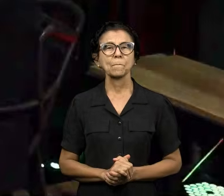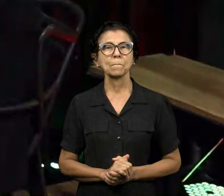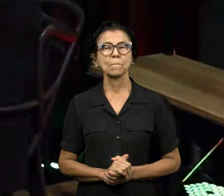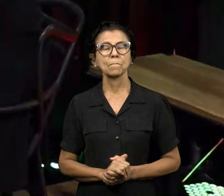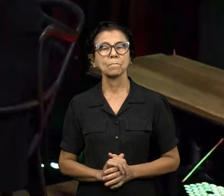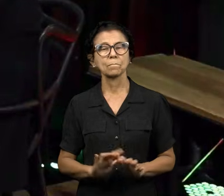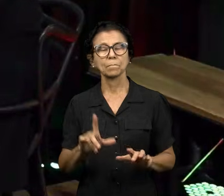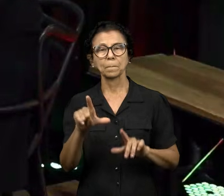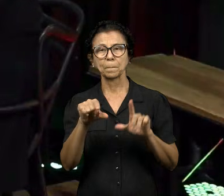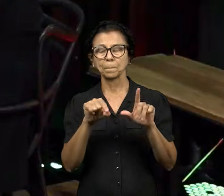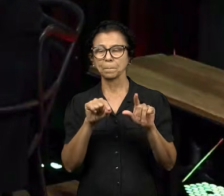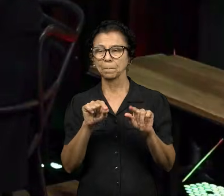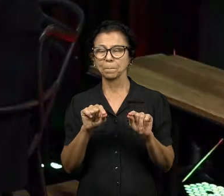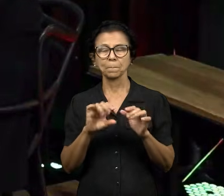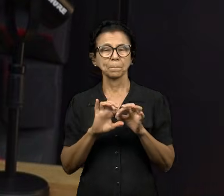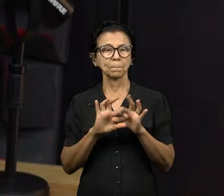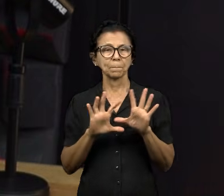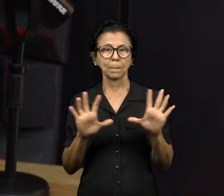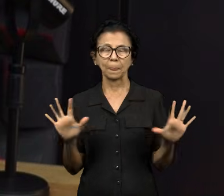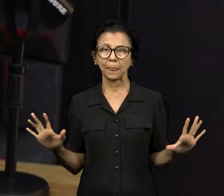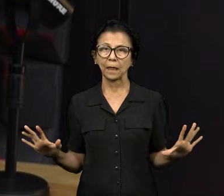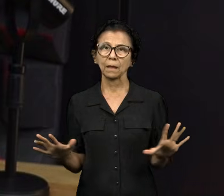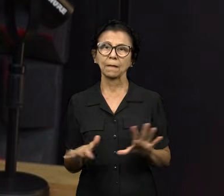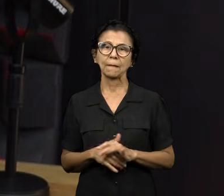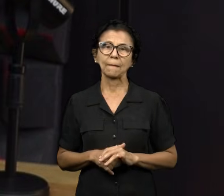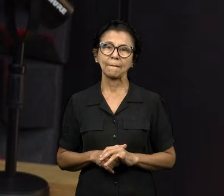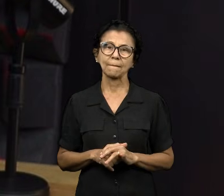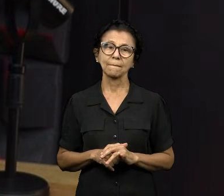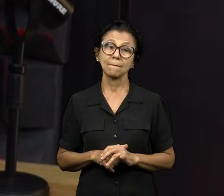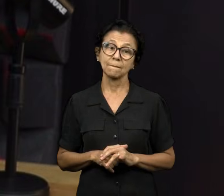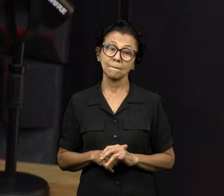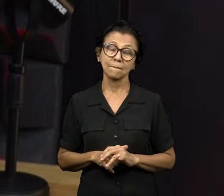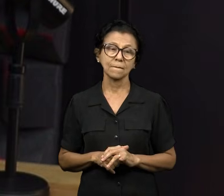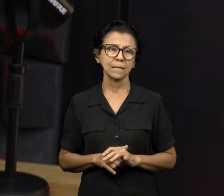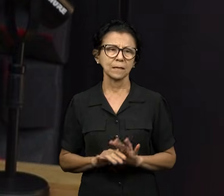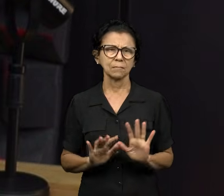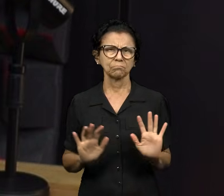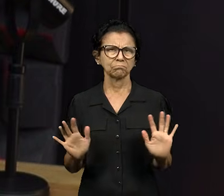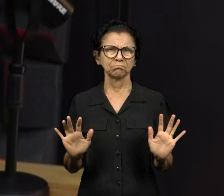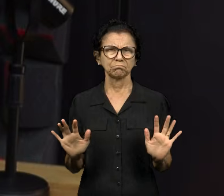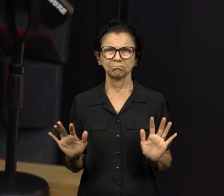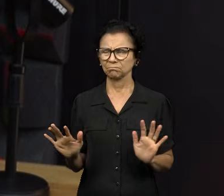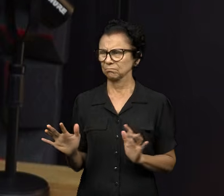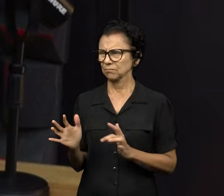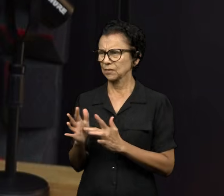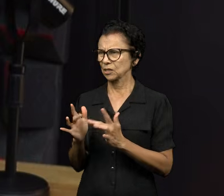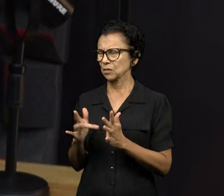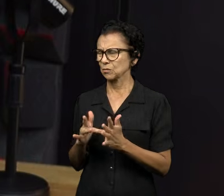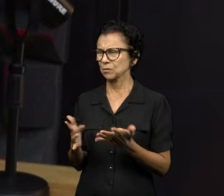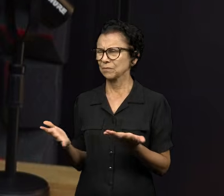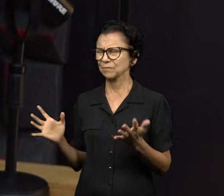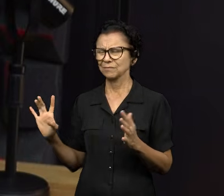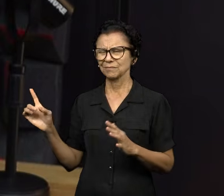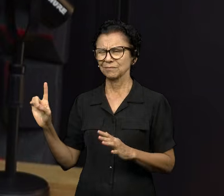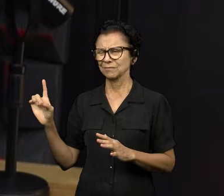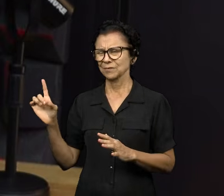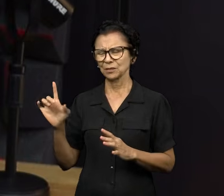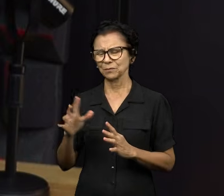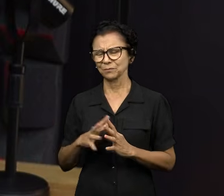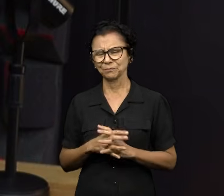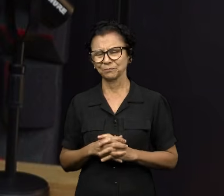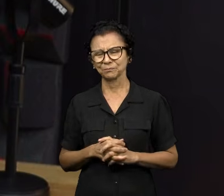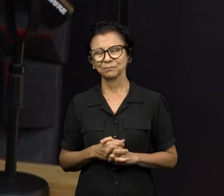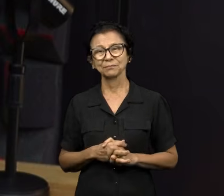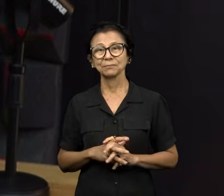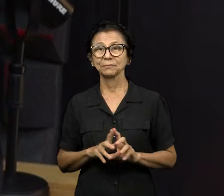vezes, essa é uma escolha que o homem faz, né? O homem, às vezes, ele escolhe não vir a Jesus para ter vida. Mas